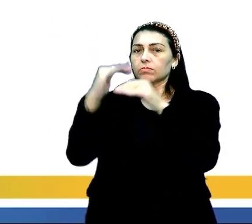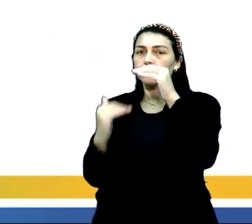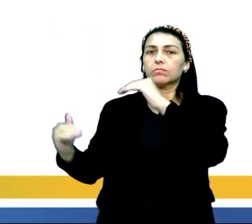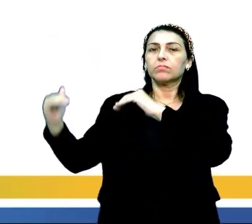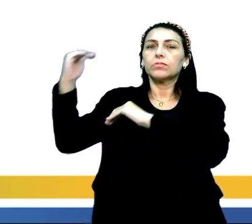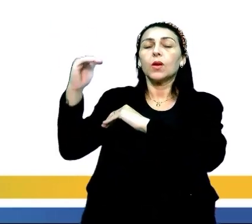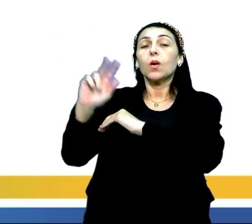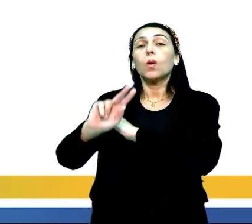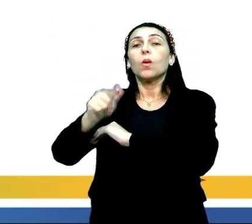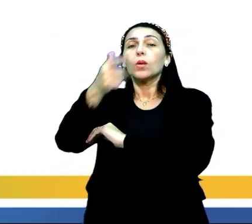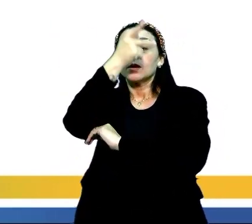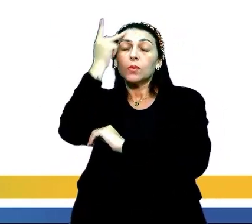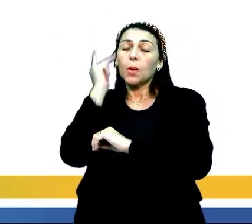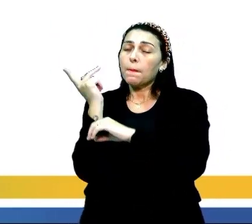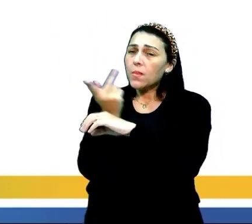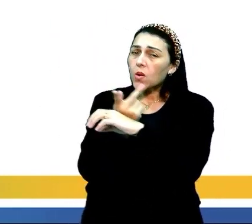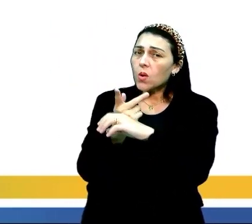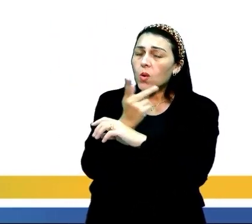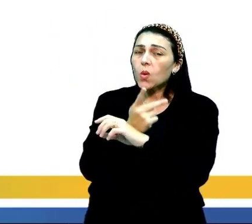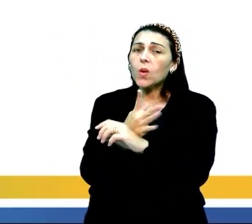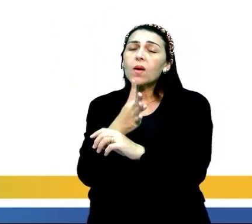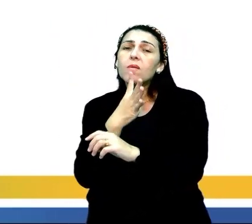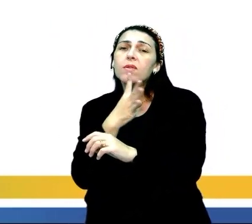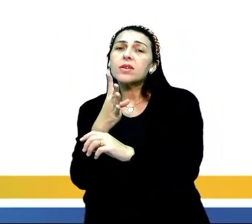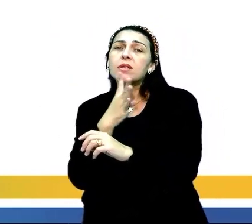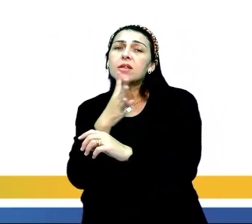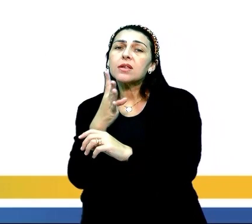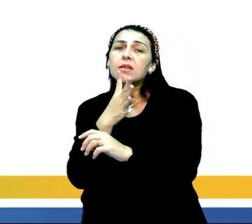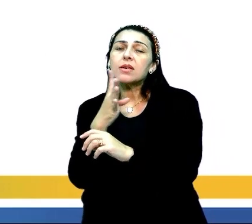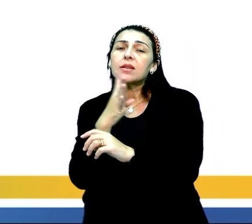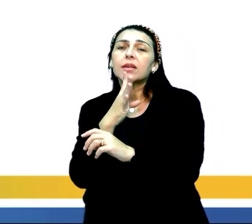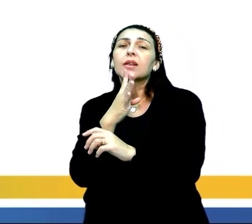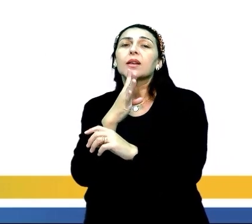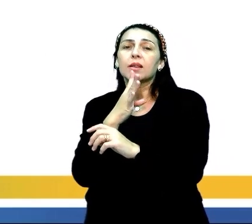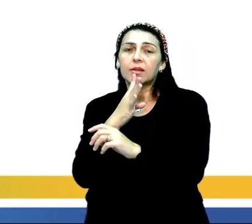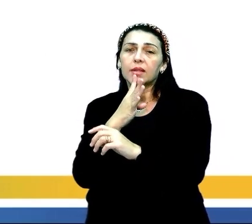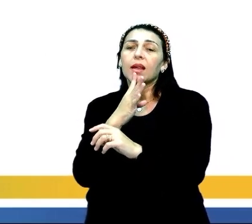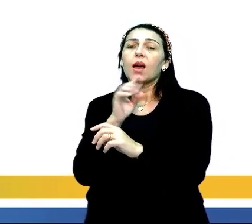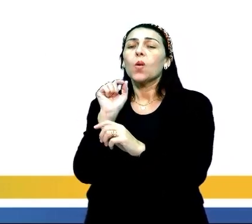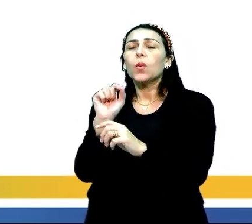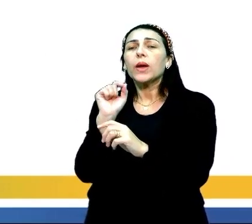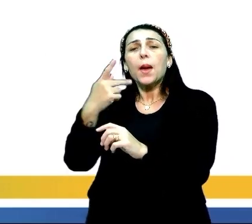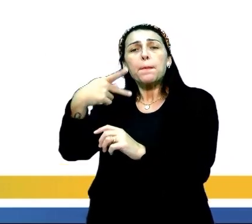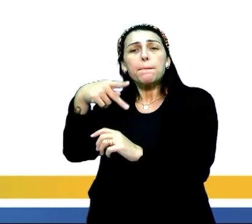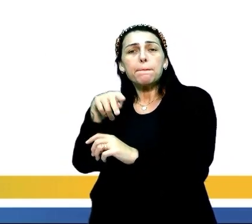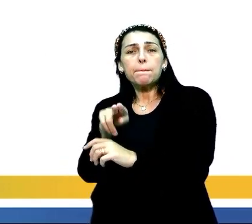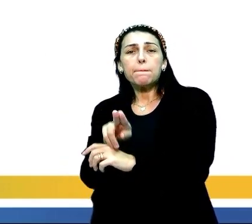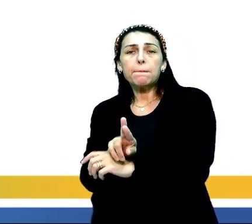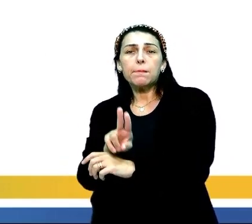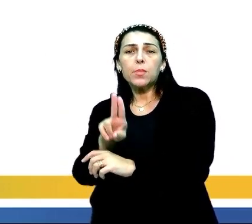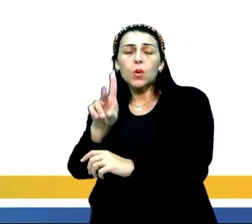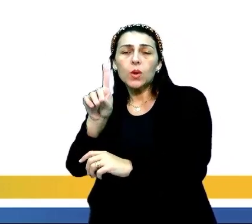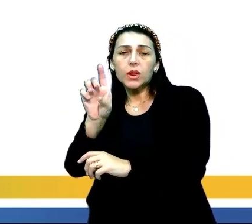Outras pessoas procuram conhecer para serem edificadas, e isto é prudência. Prudência é uma